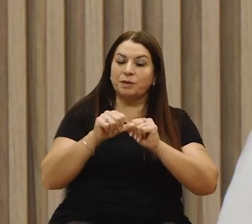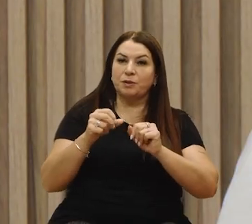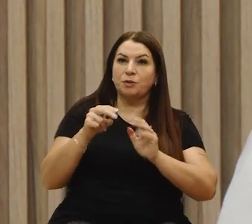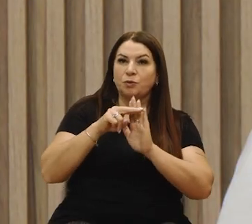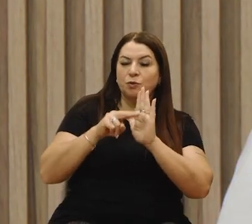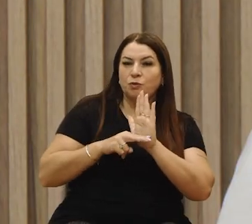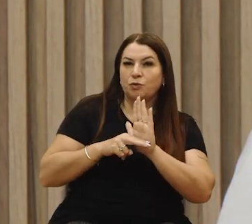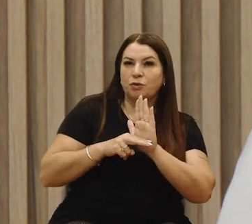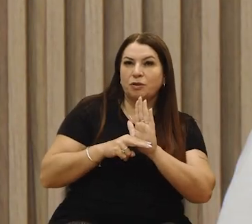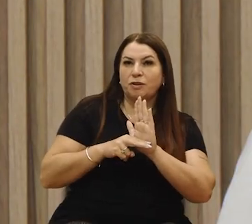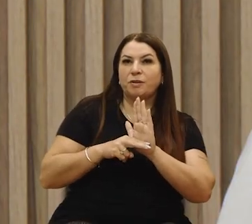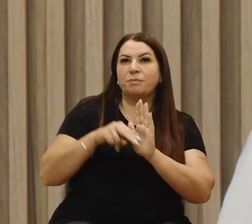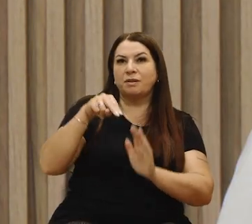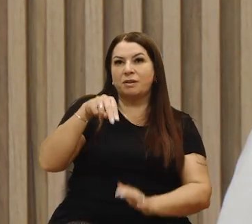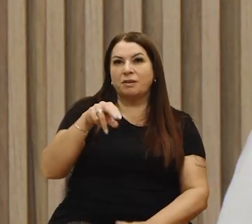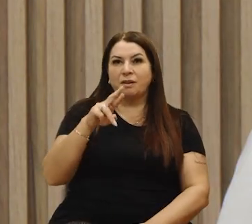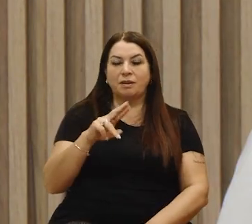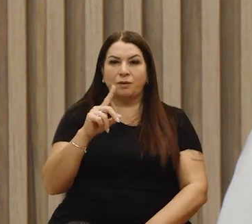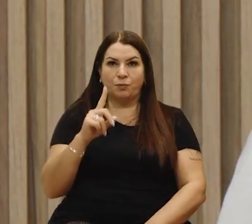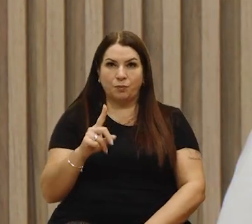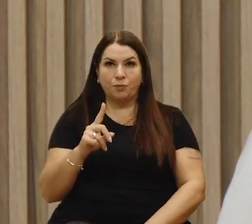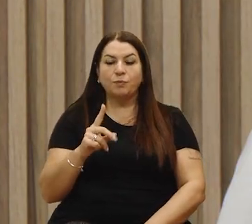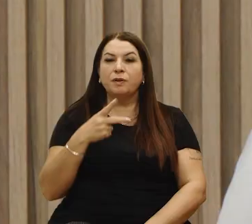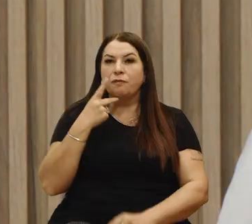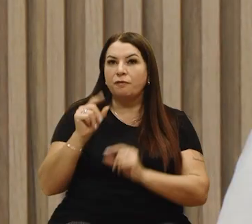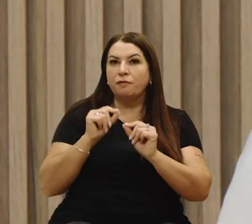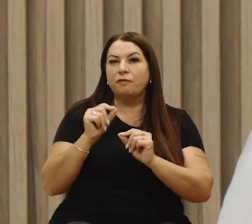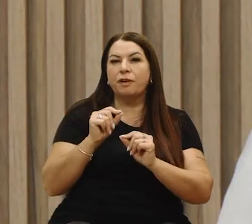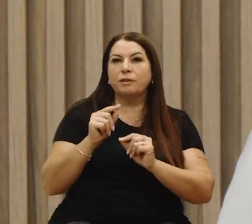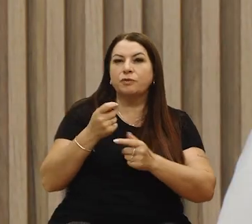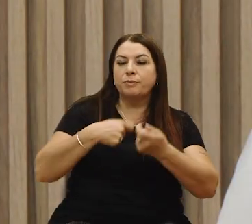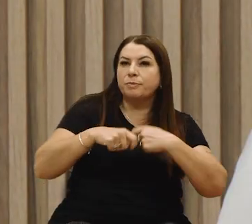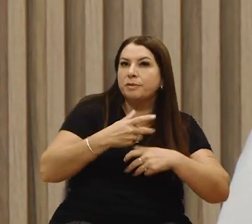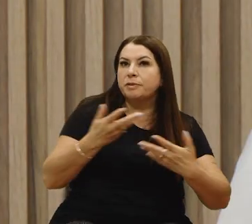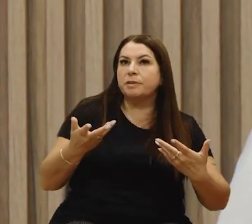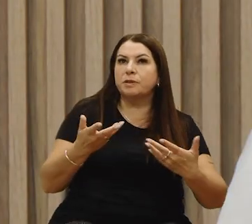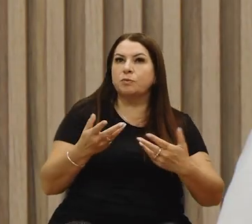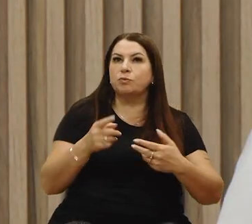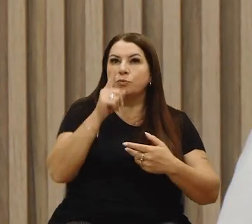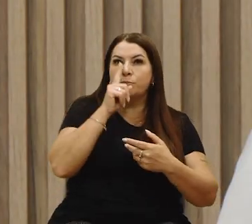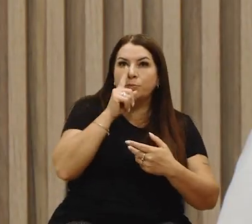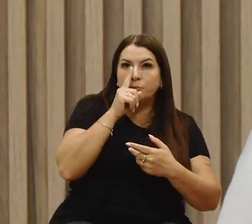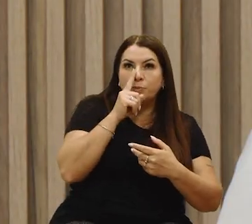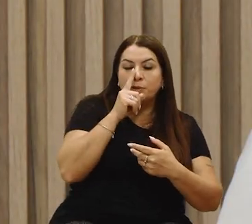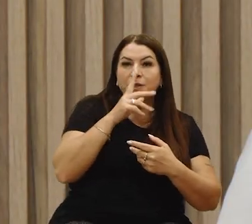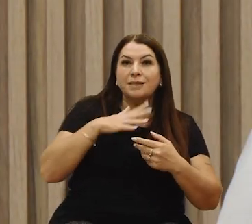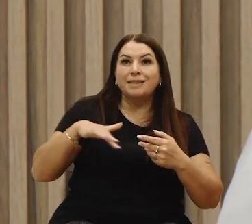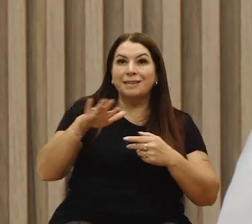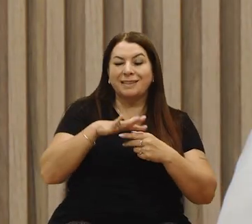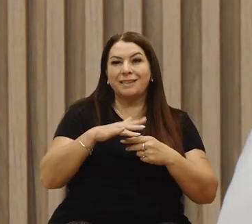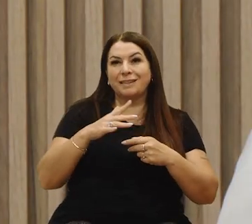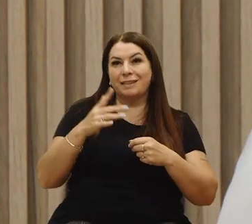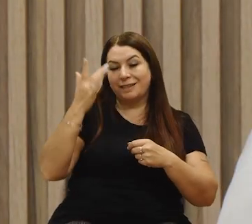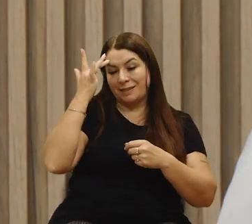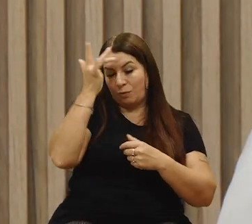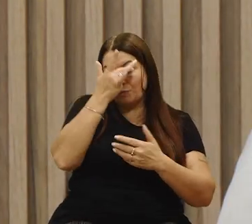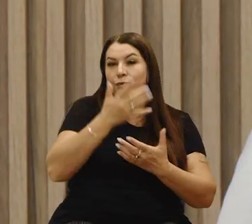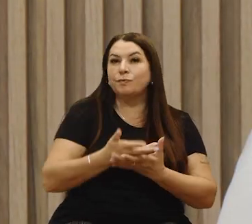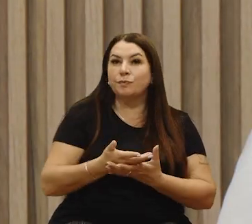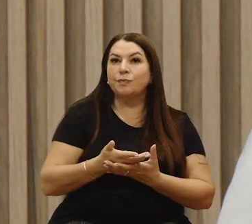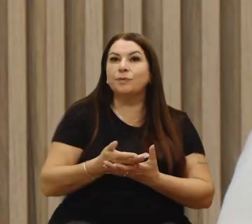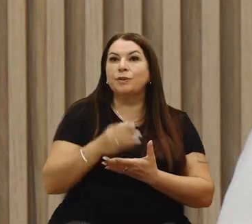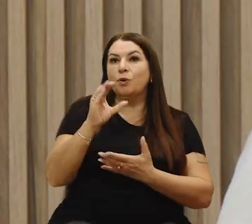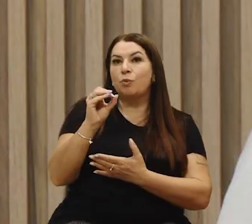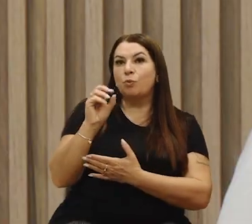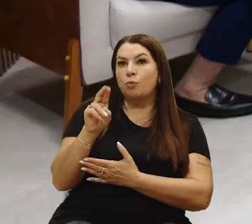norma regulamentadora NR1, que trata sobre os gerenciamentos de riscos ocupacionais.